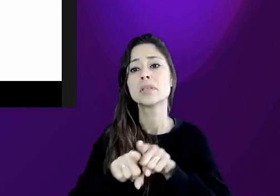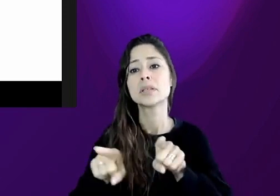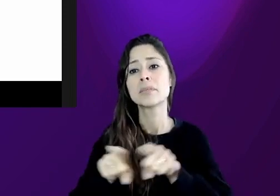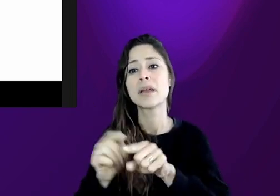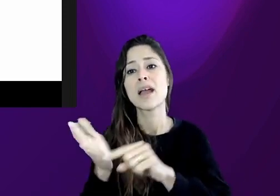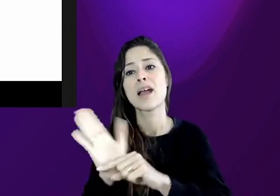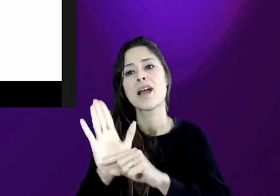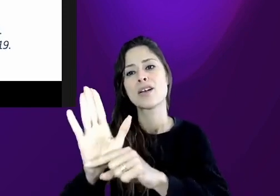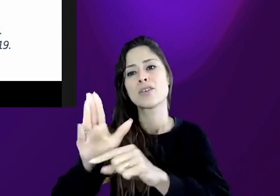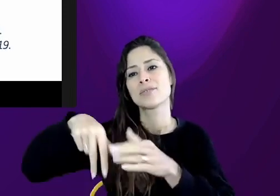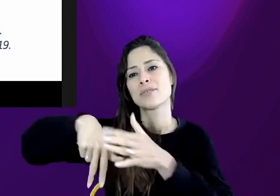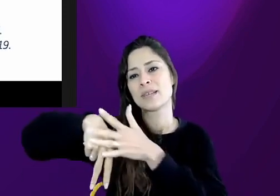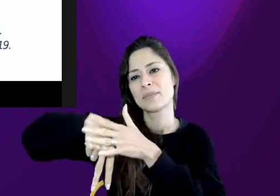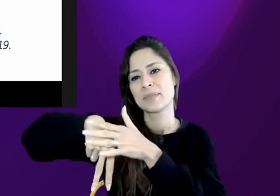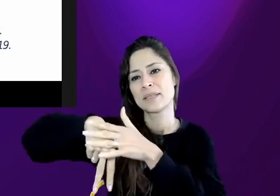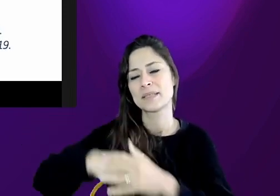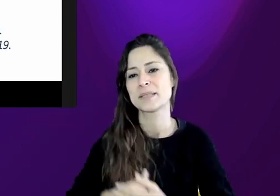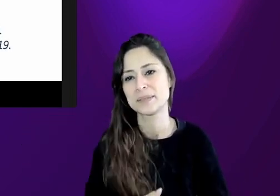nosso paciente.